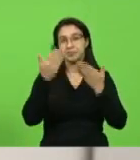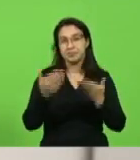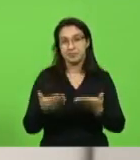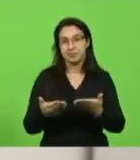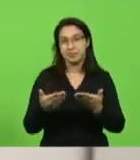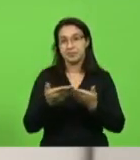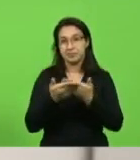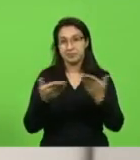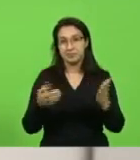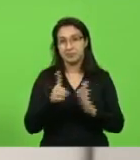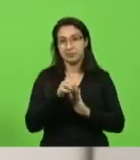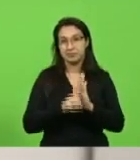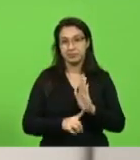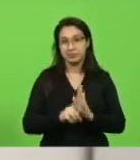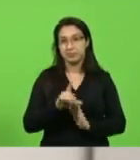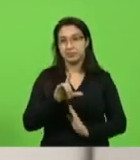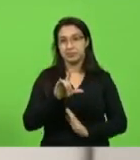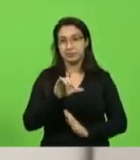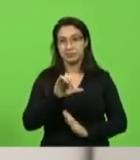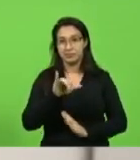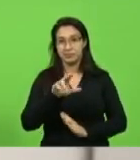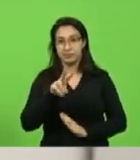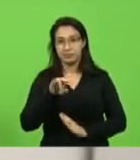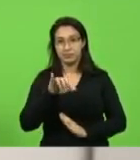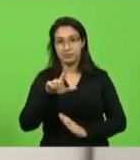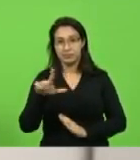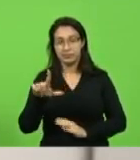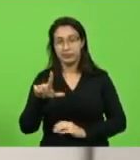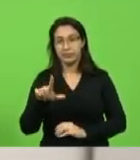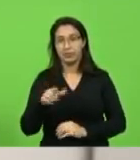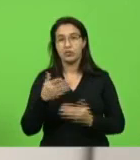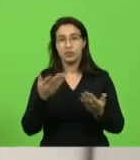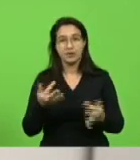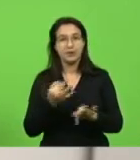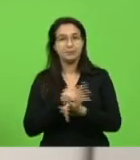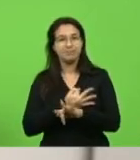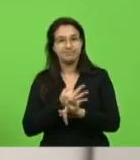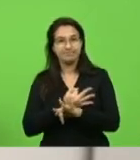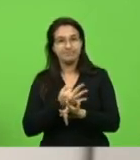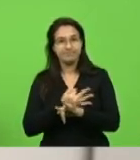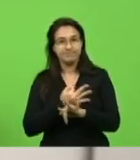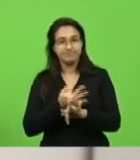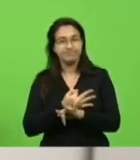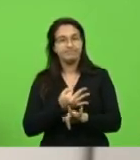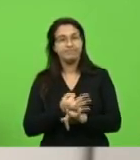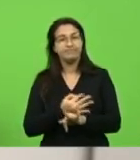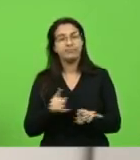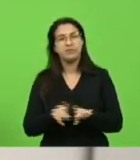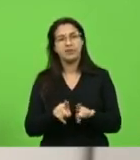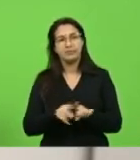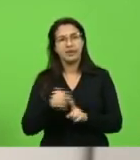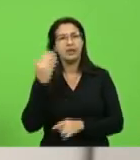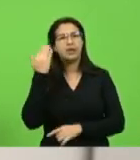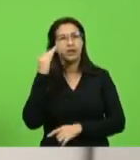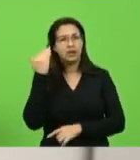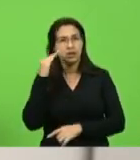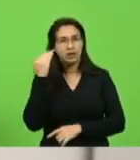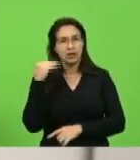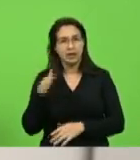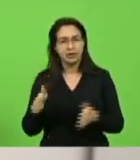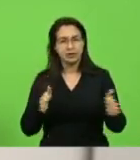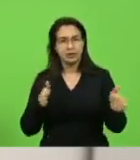Civil pela tolerância e pela compreensão nesse período em